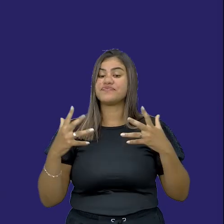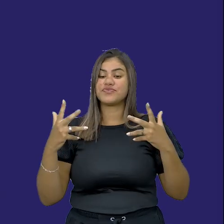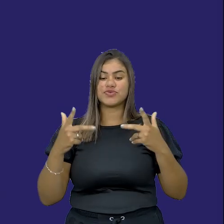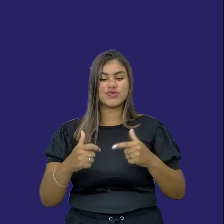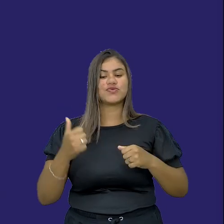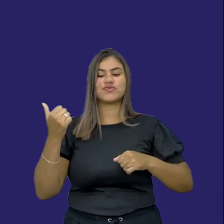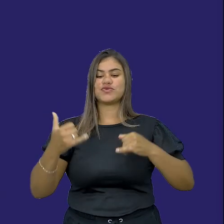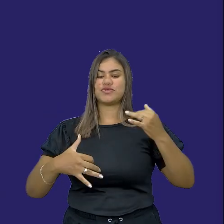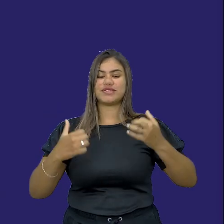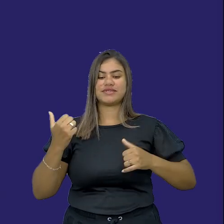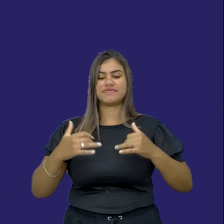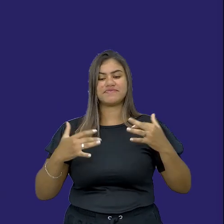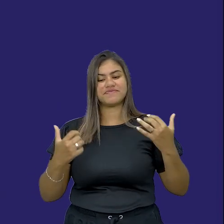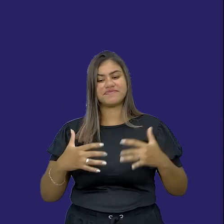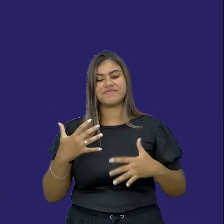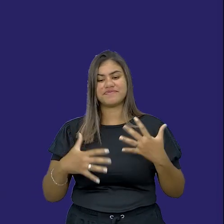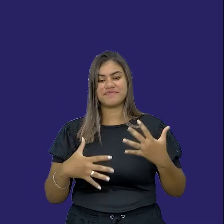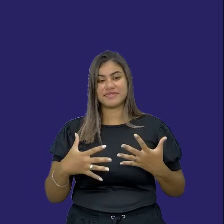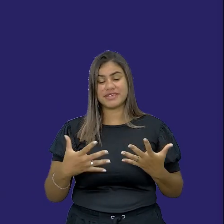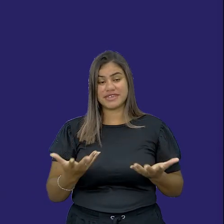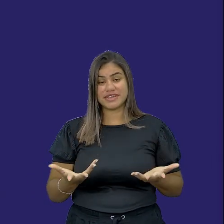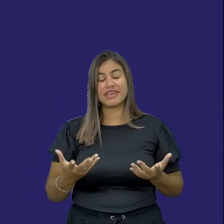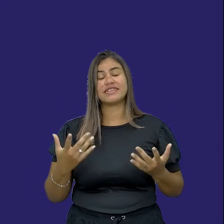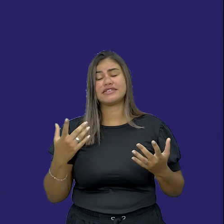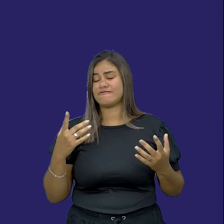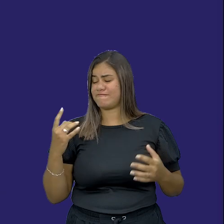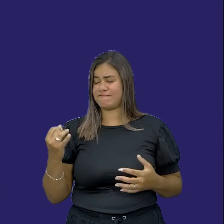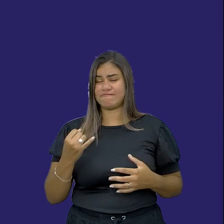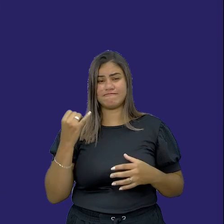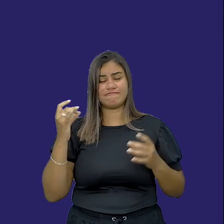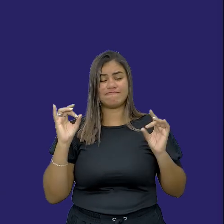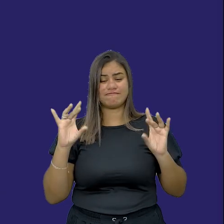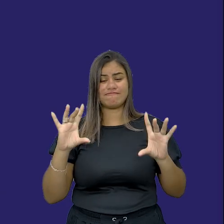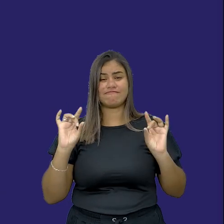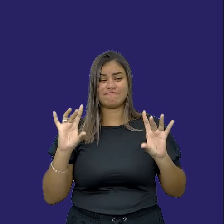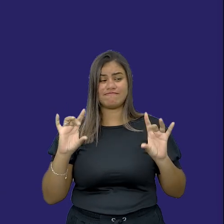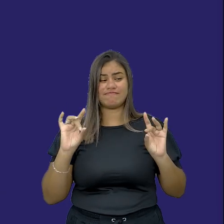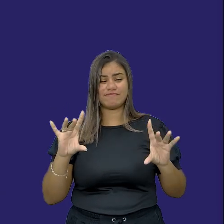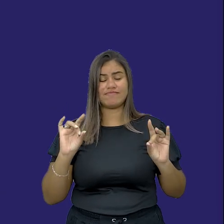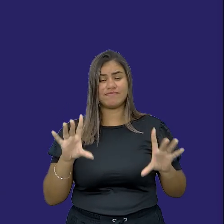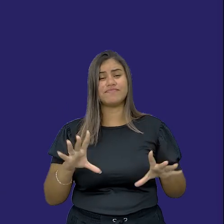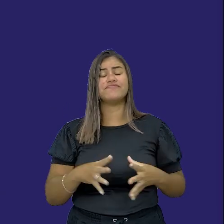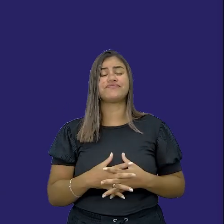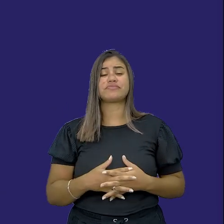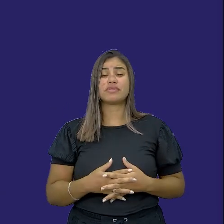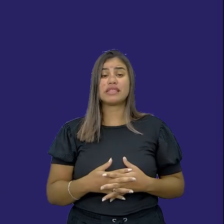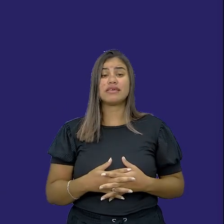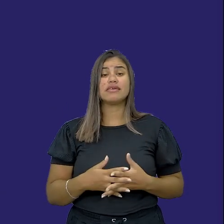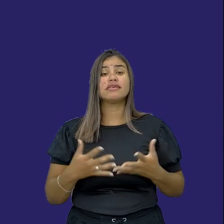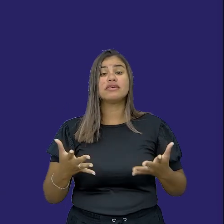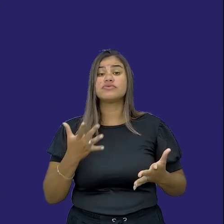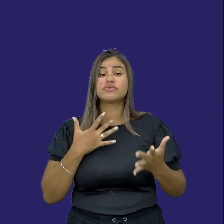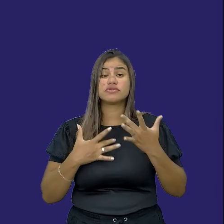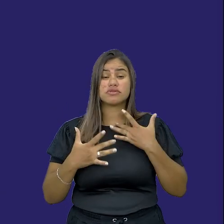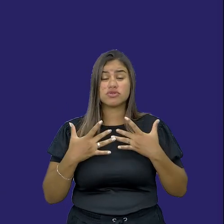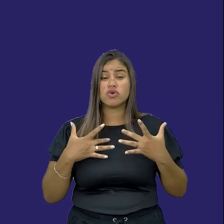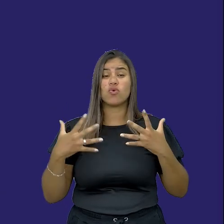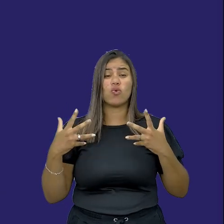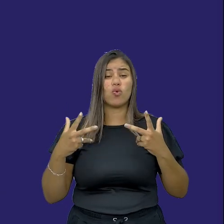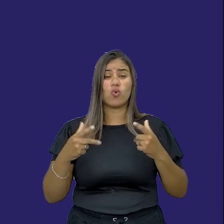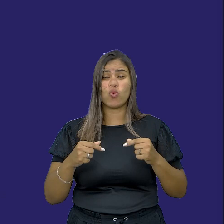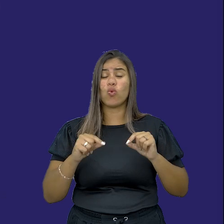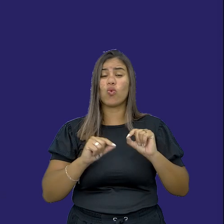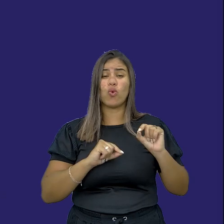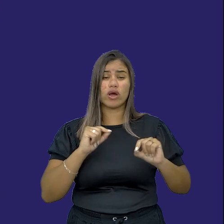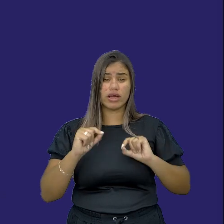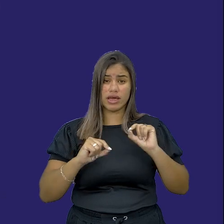gente está falando. Então, isso é muito rico, né? E eu espero profundamente que todos vocês, de alguma